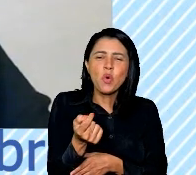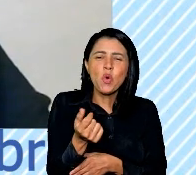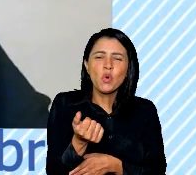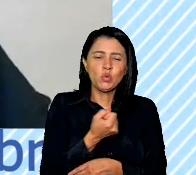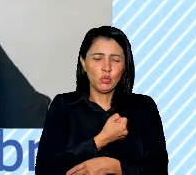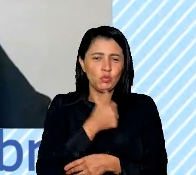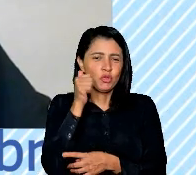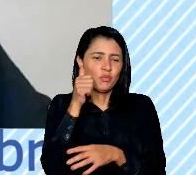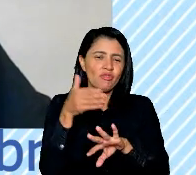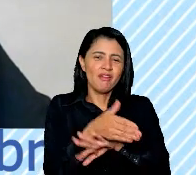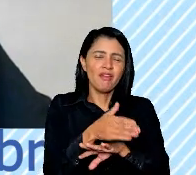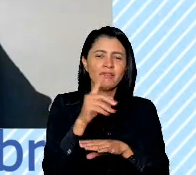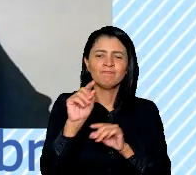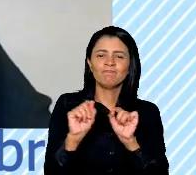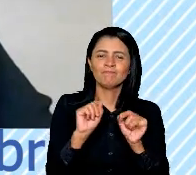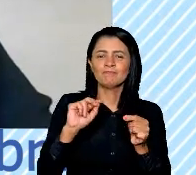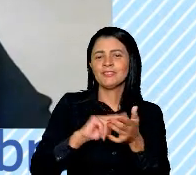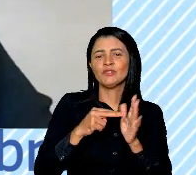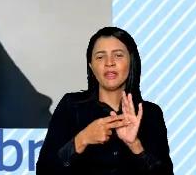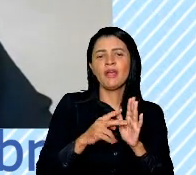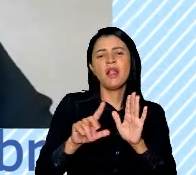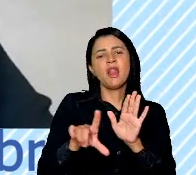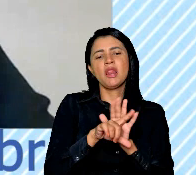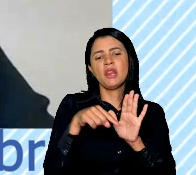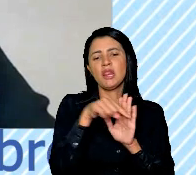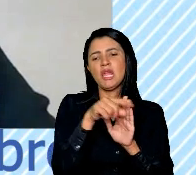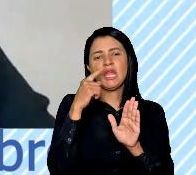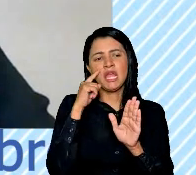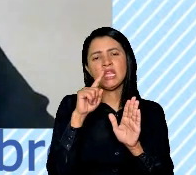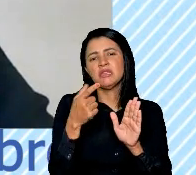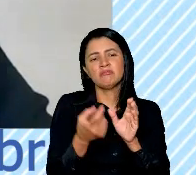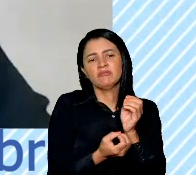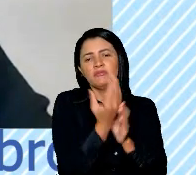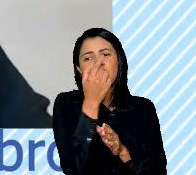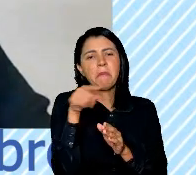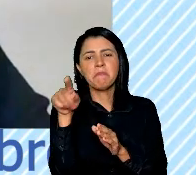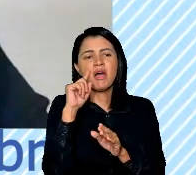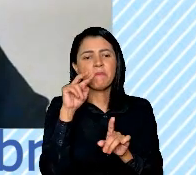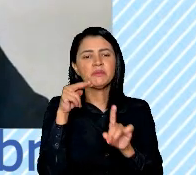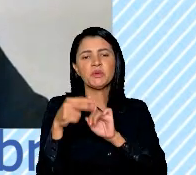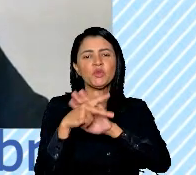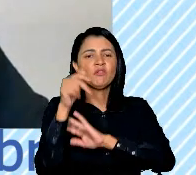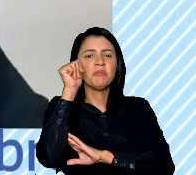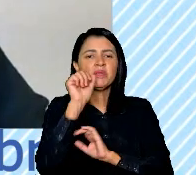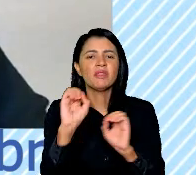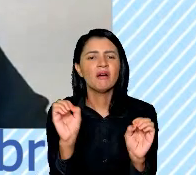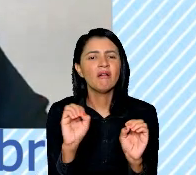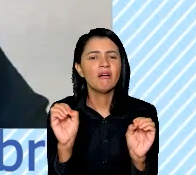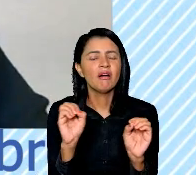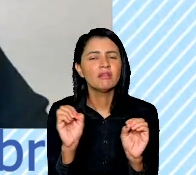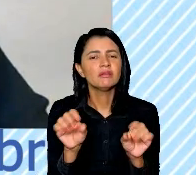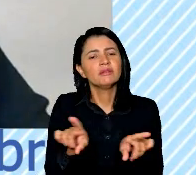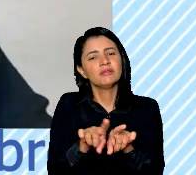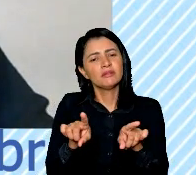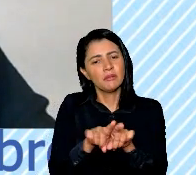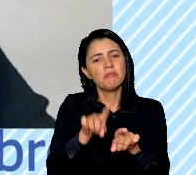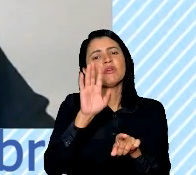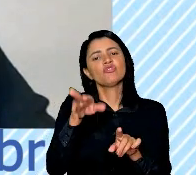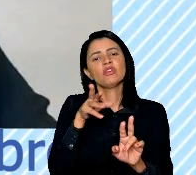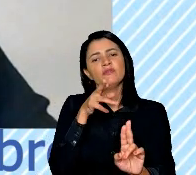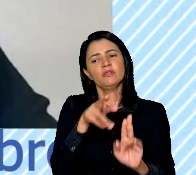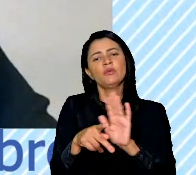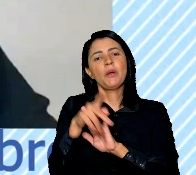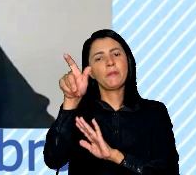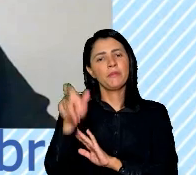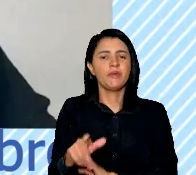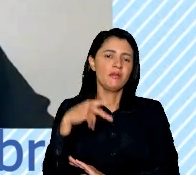significa que leis estão sendo produzidas sem a visão de mundo das mulheres, sem a perspectiva feminina, como também foi referido pela vereadora em